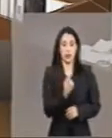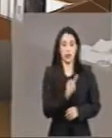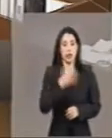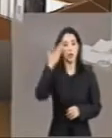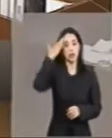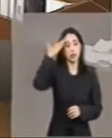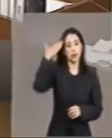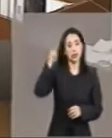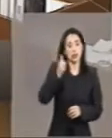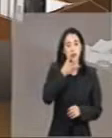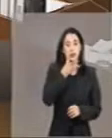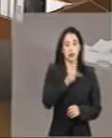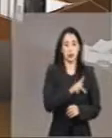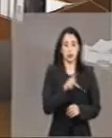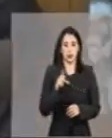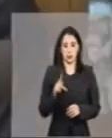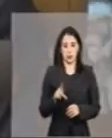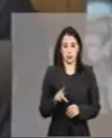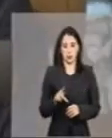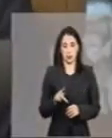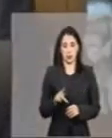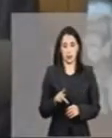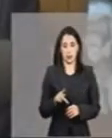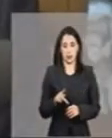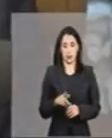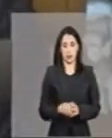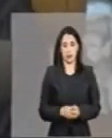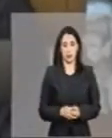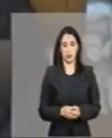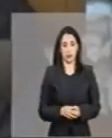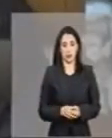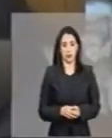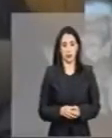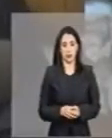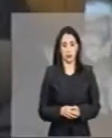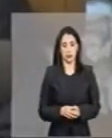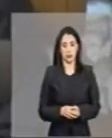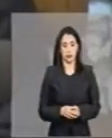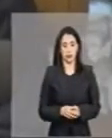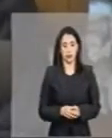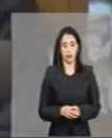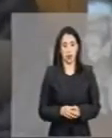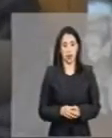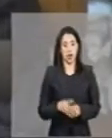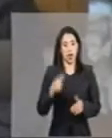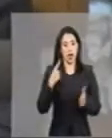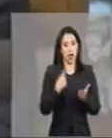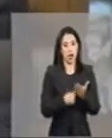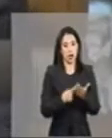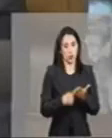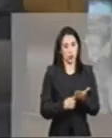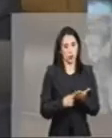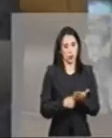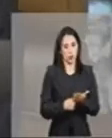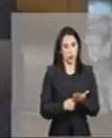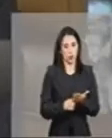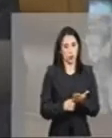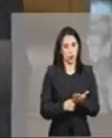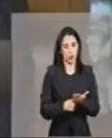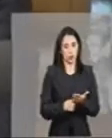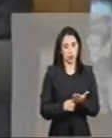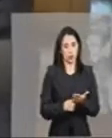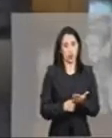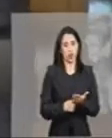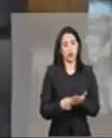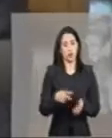25537 e ação cautelar 4297. A questão da competência do Supremo Tribunal